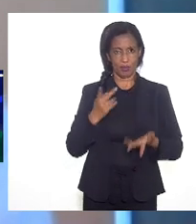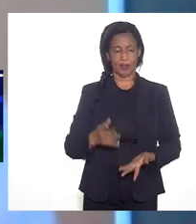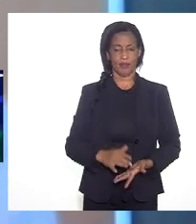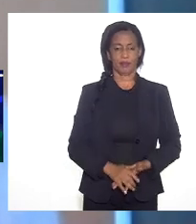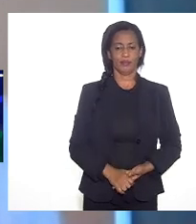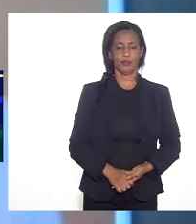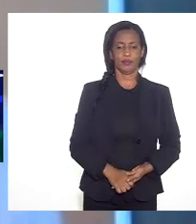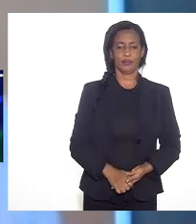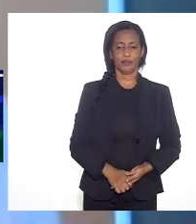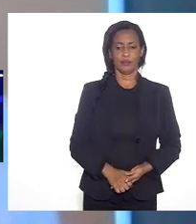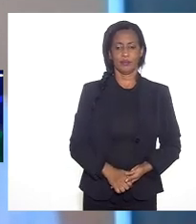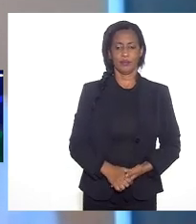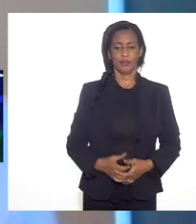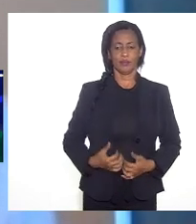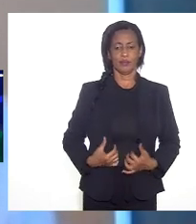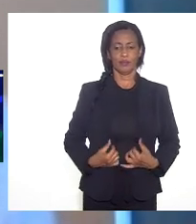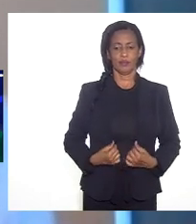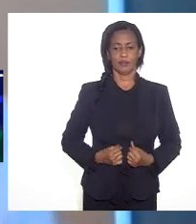fala.